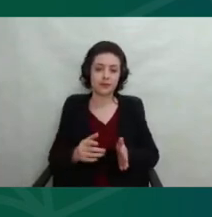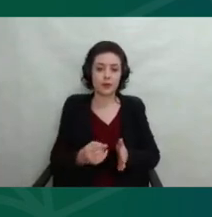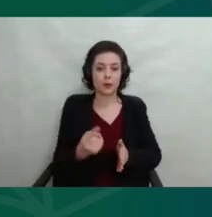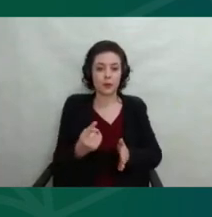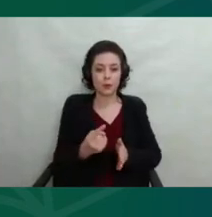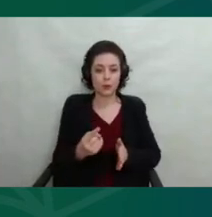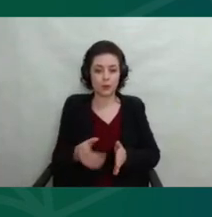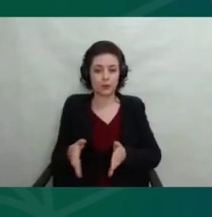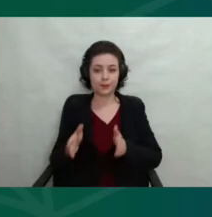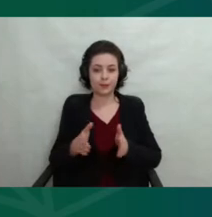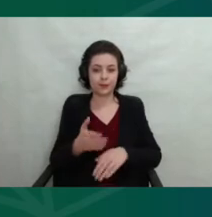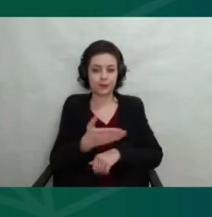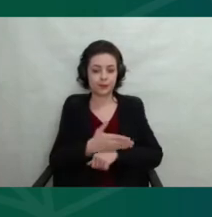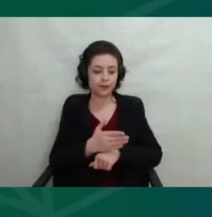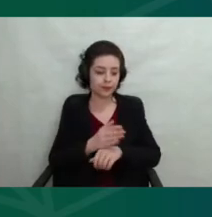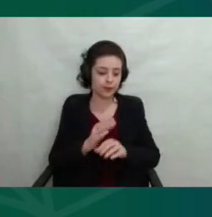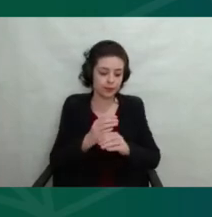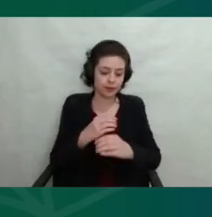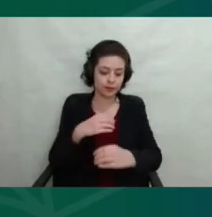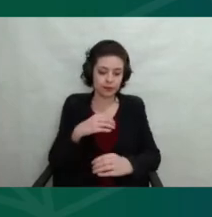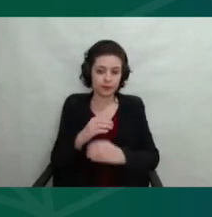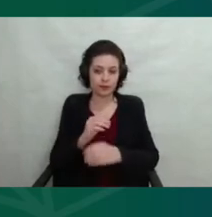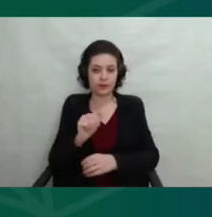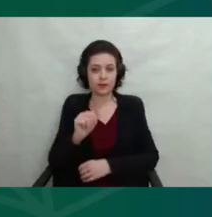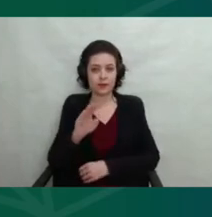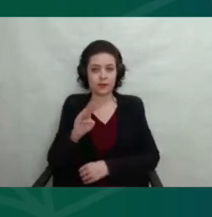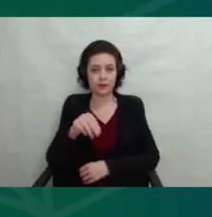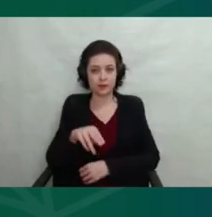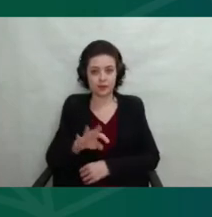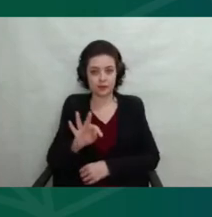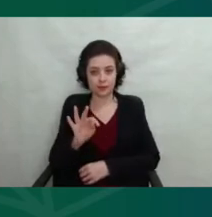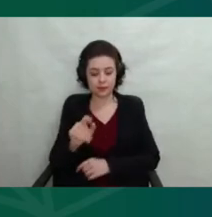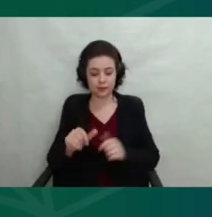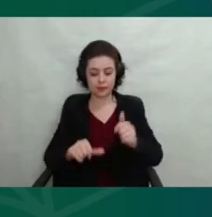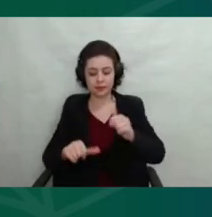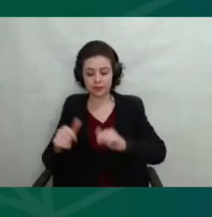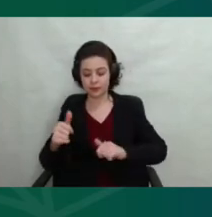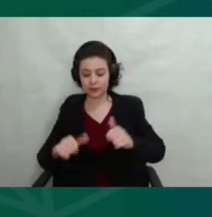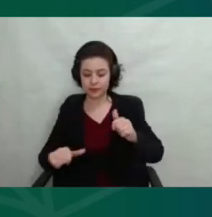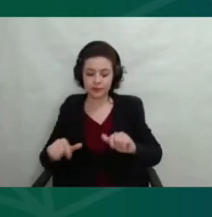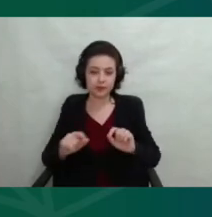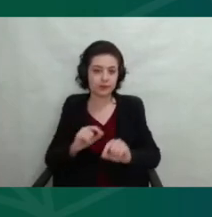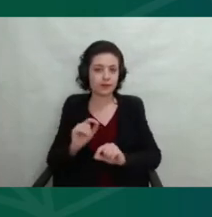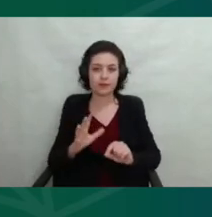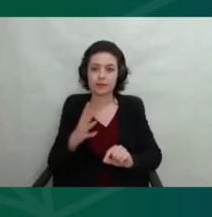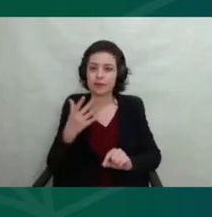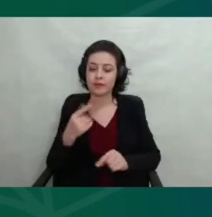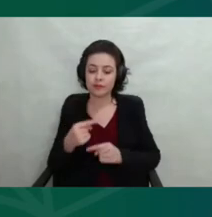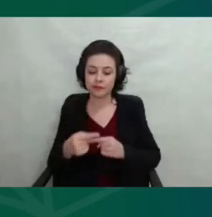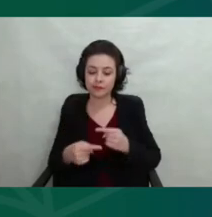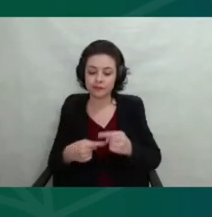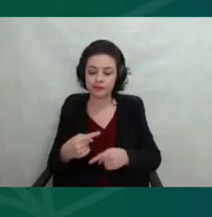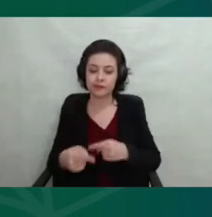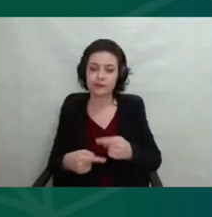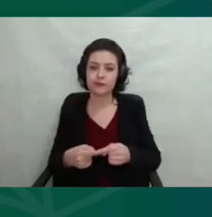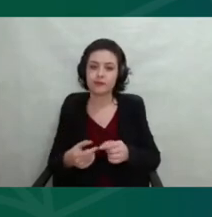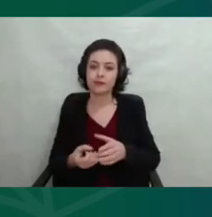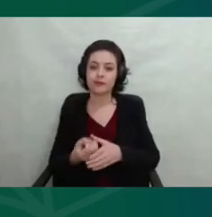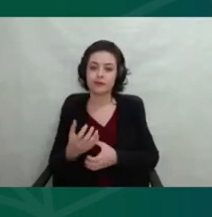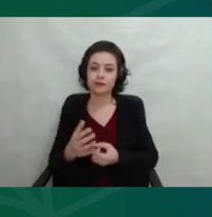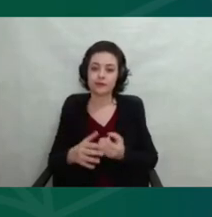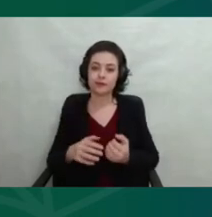ensaios padronizados pela BNT, ensaios que avaliavam o efeito do diclofenaco na reprodução do mexilhão marinho, que é o